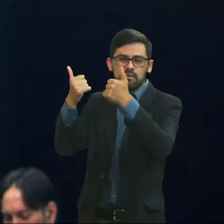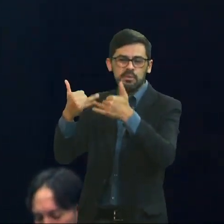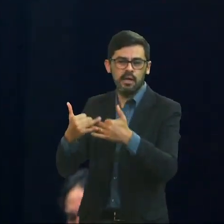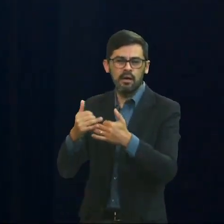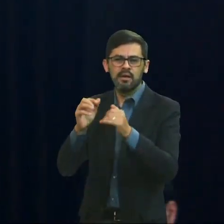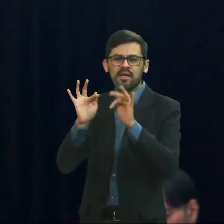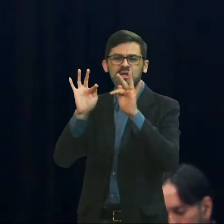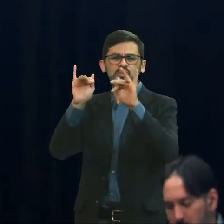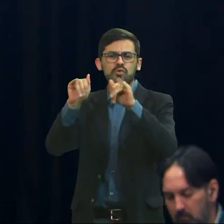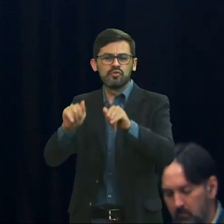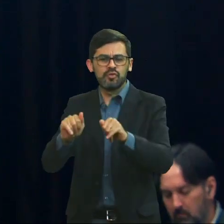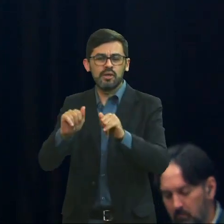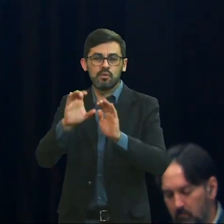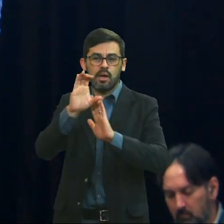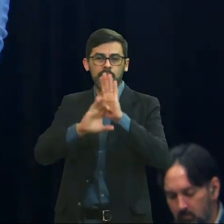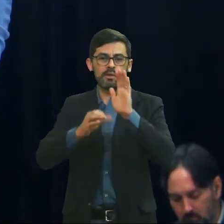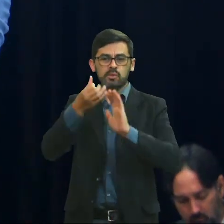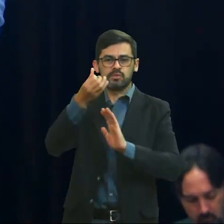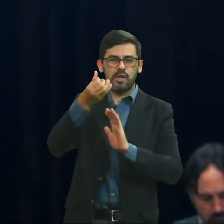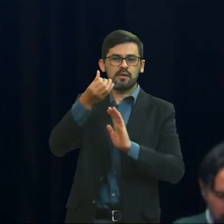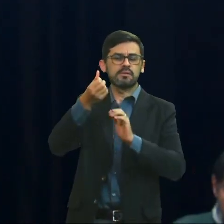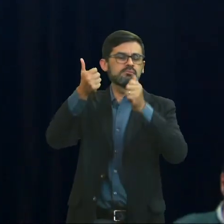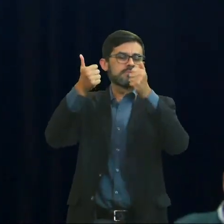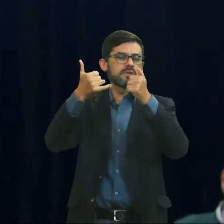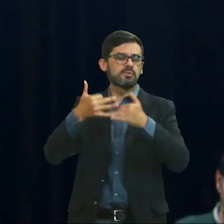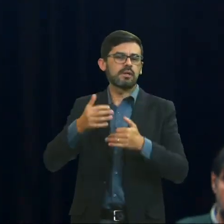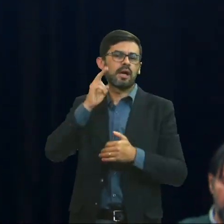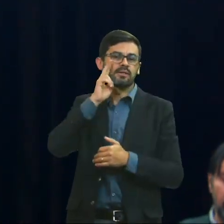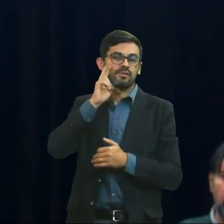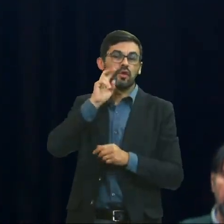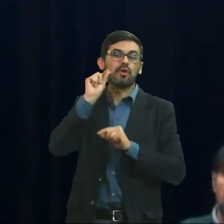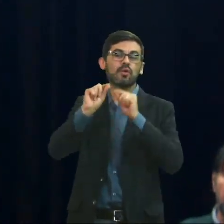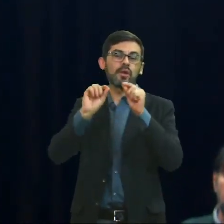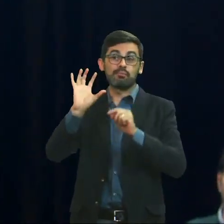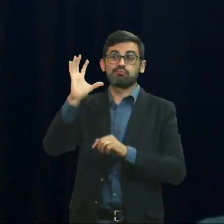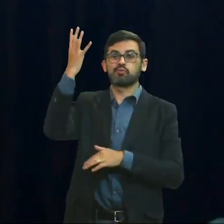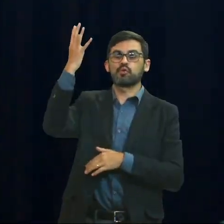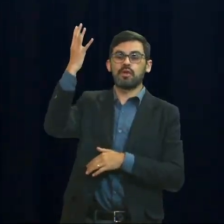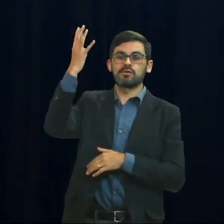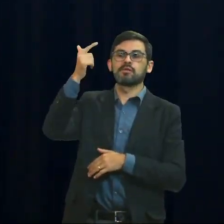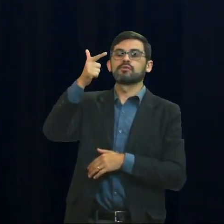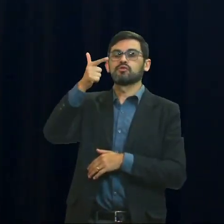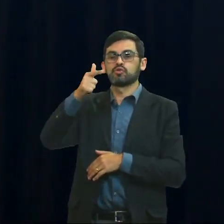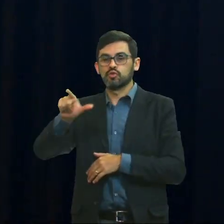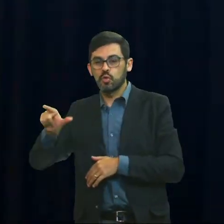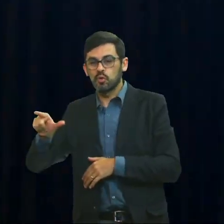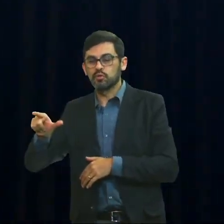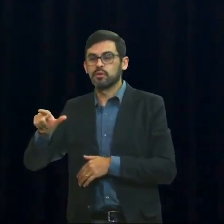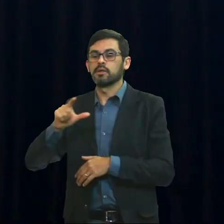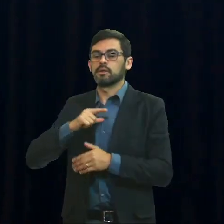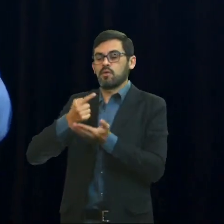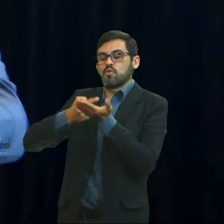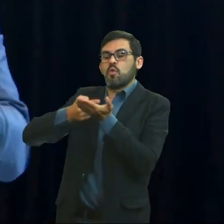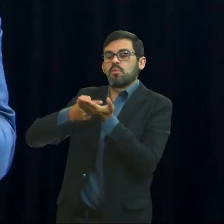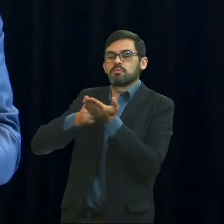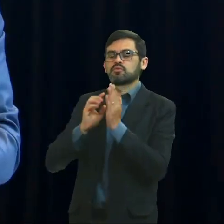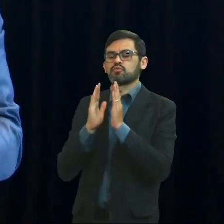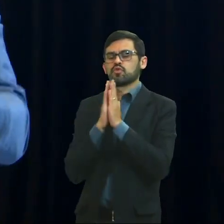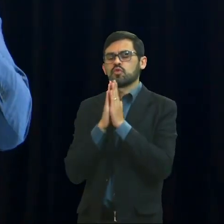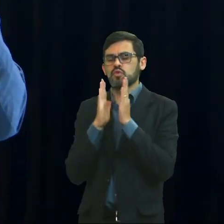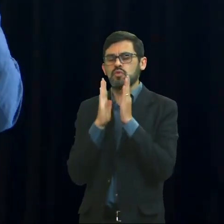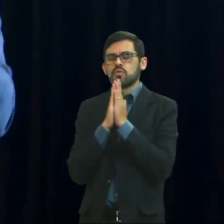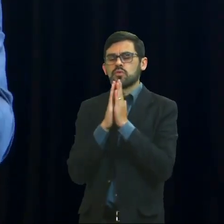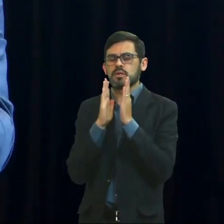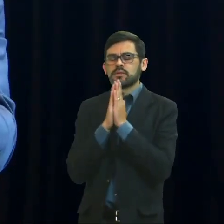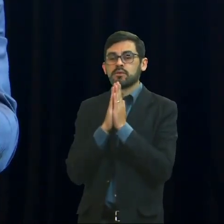no final, capítulo 6, a história contada de Daniel. O que acontece? De novo, ele tinha um compromisso de oração. Ele é